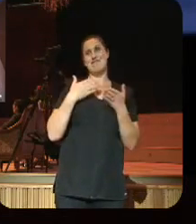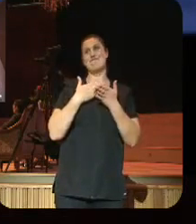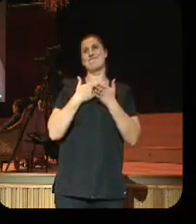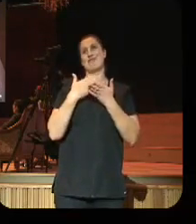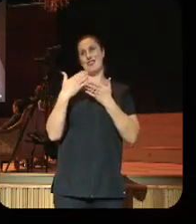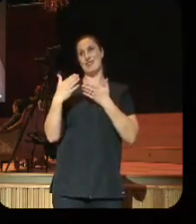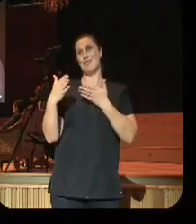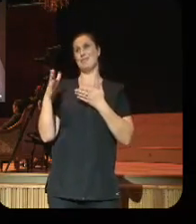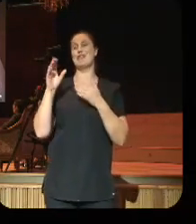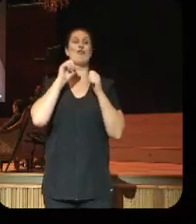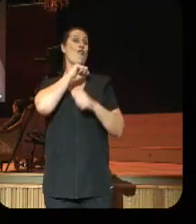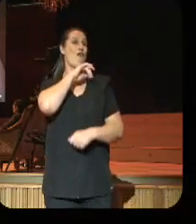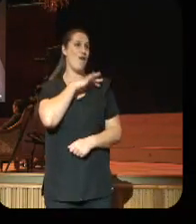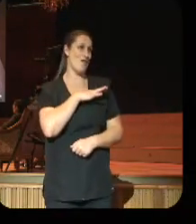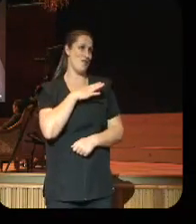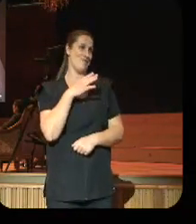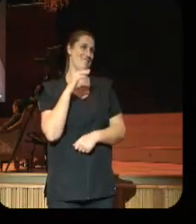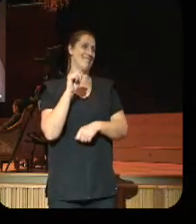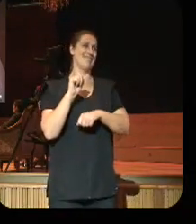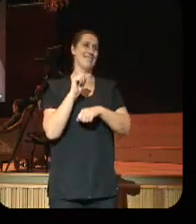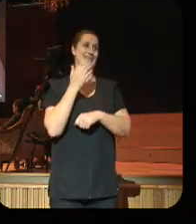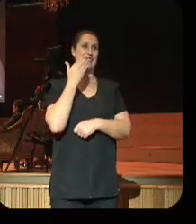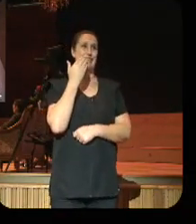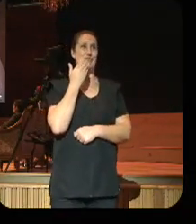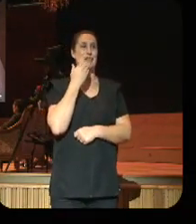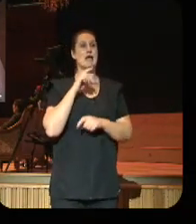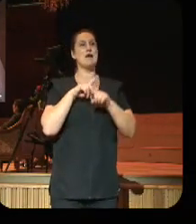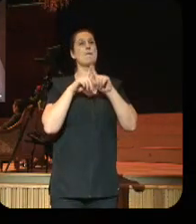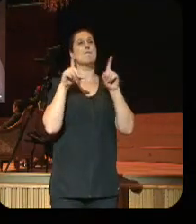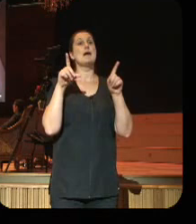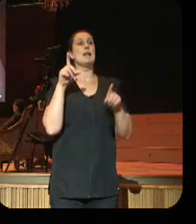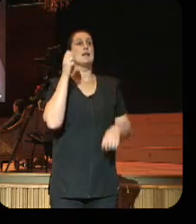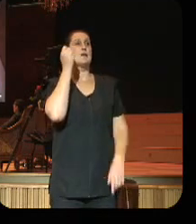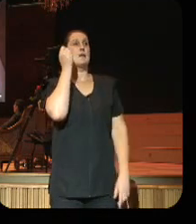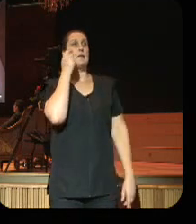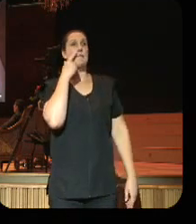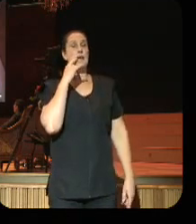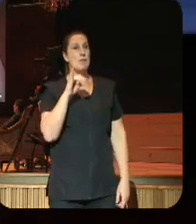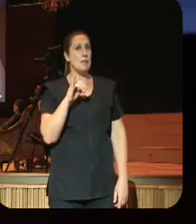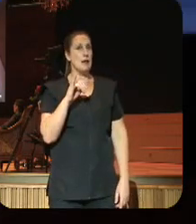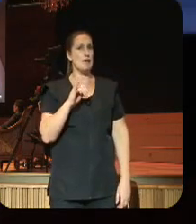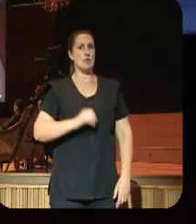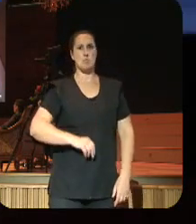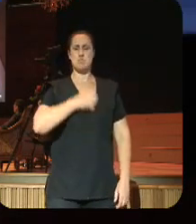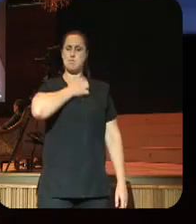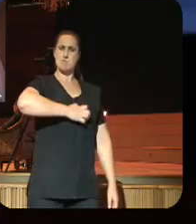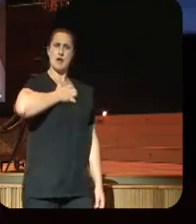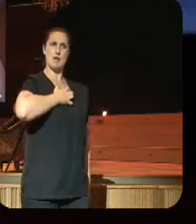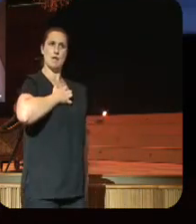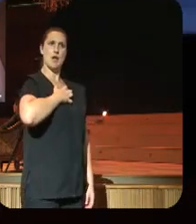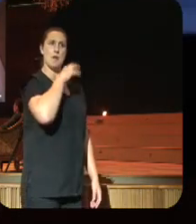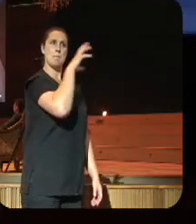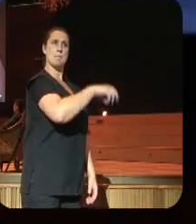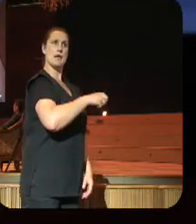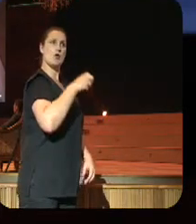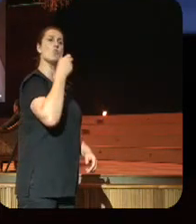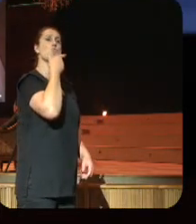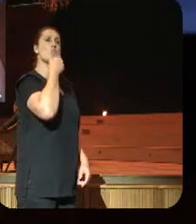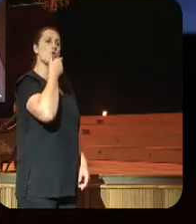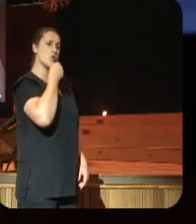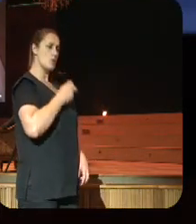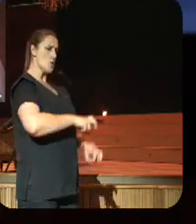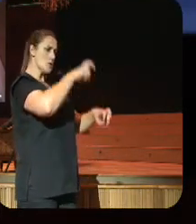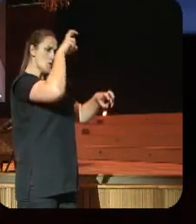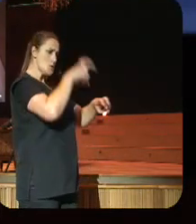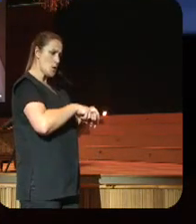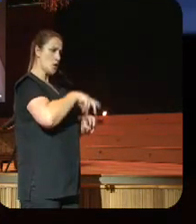comer. Gente, aí o papai ficou bravo, pegou o garoto, sentou no cadeirão, agora